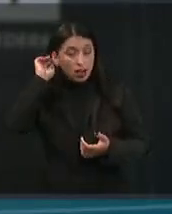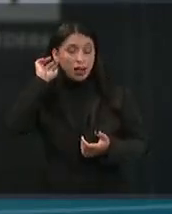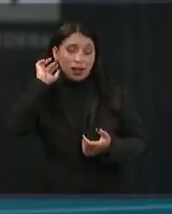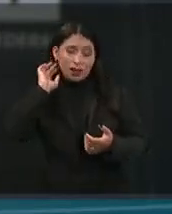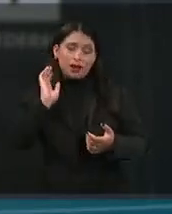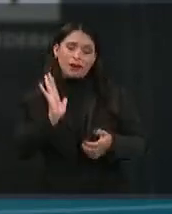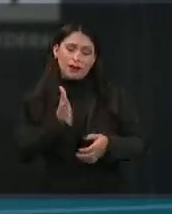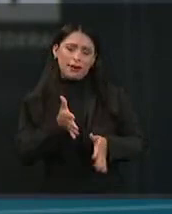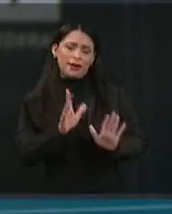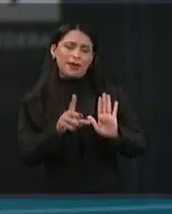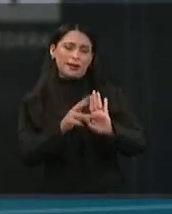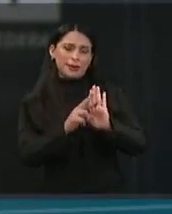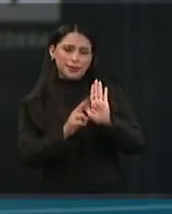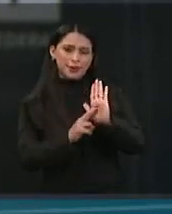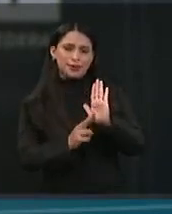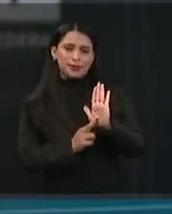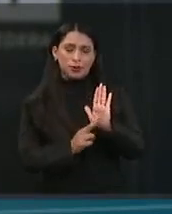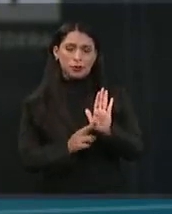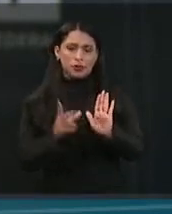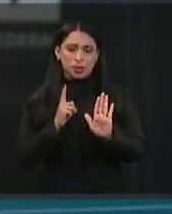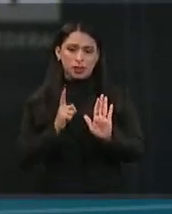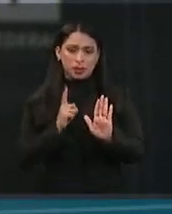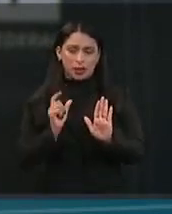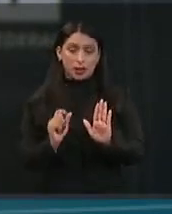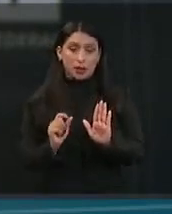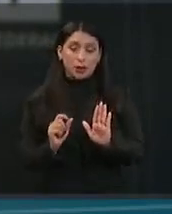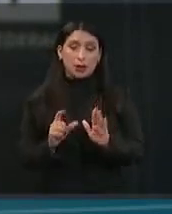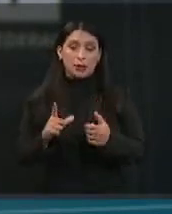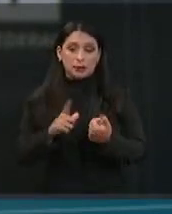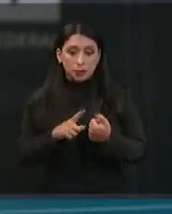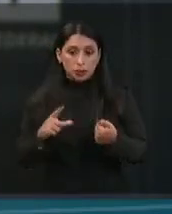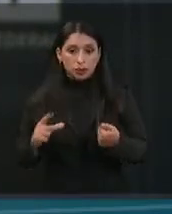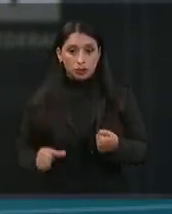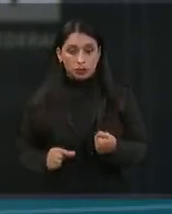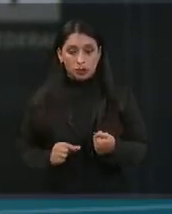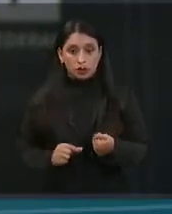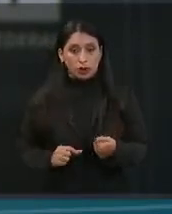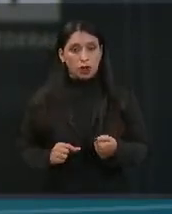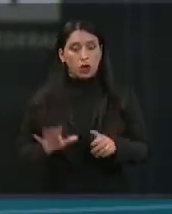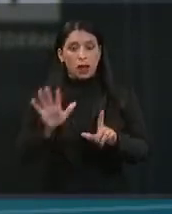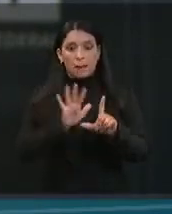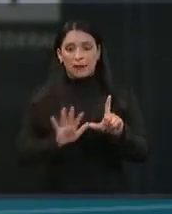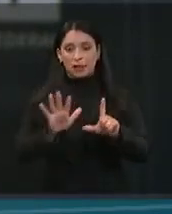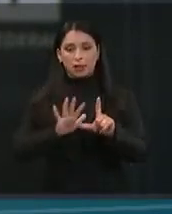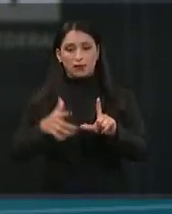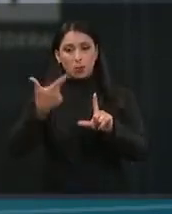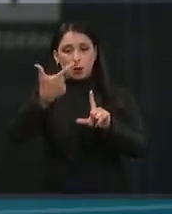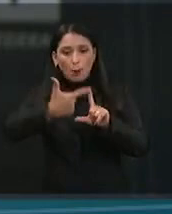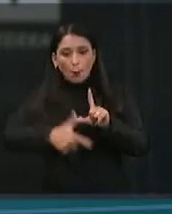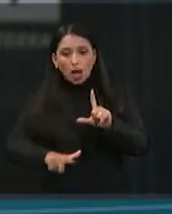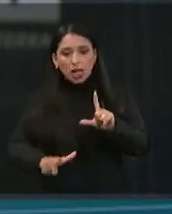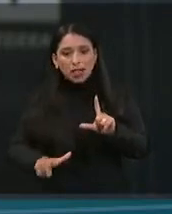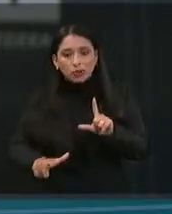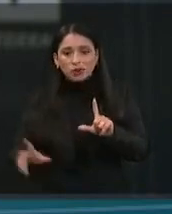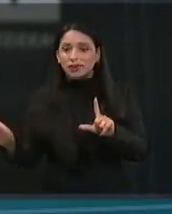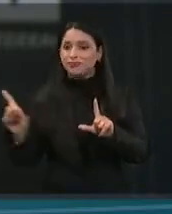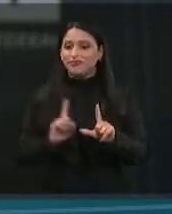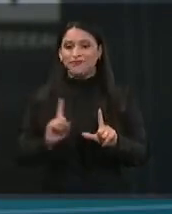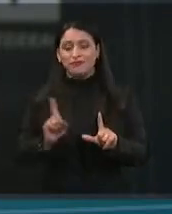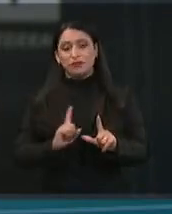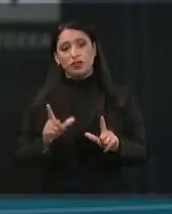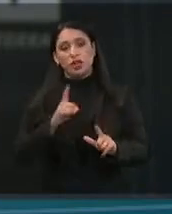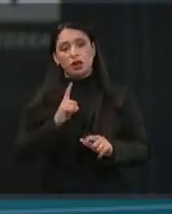normativo por trás do dispositivo. E não a ideia de que as plataformas são neutras. Tanto não são neutras que atestei em minha pesquisa